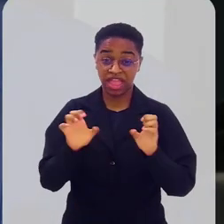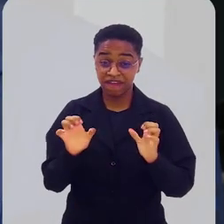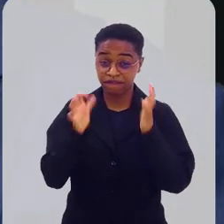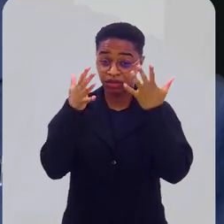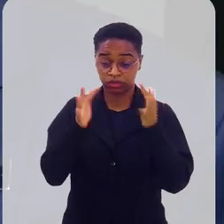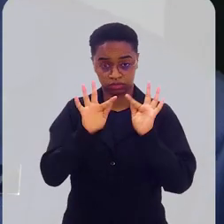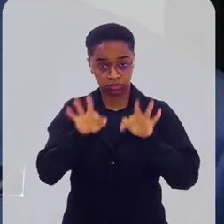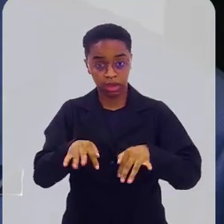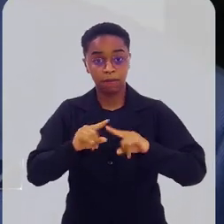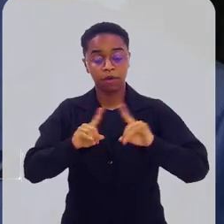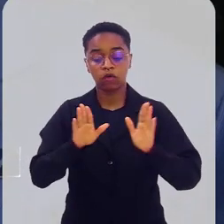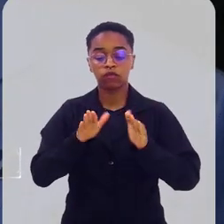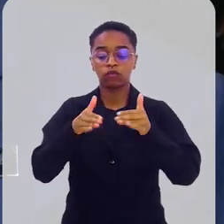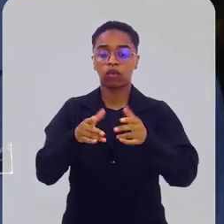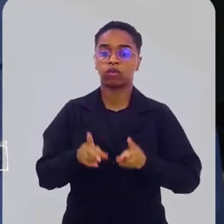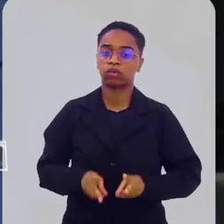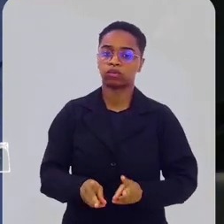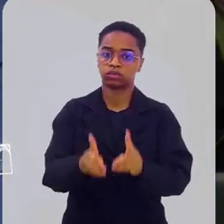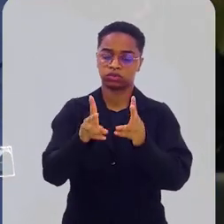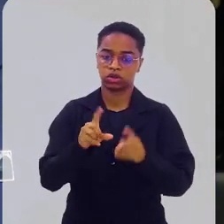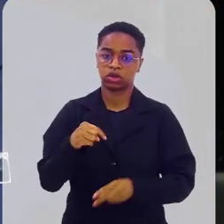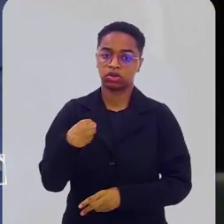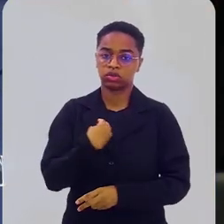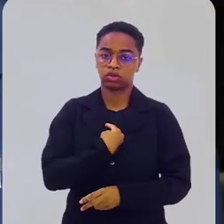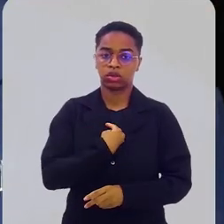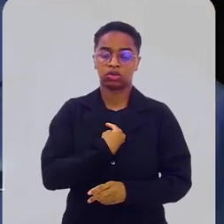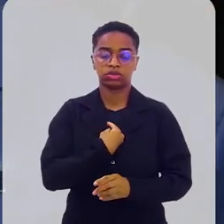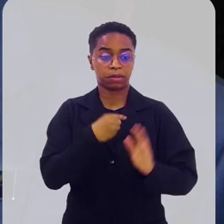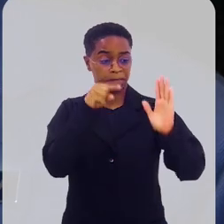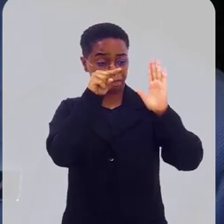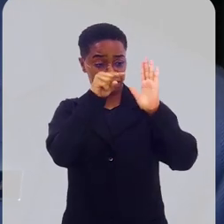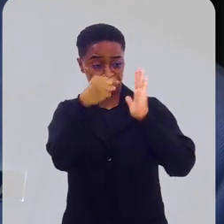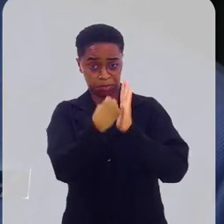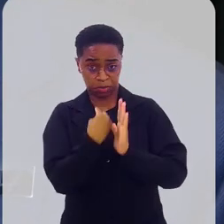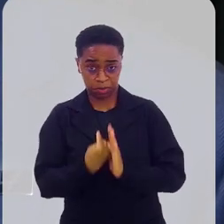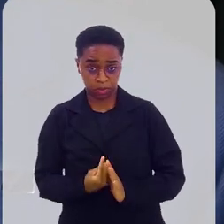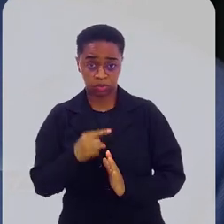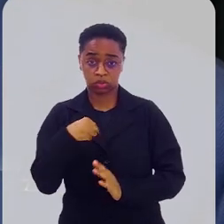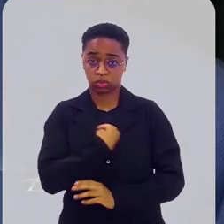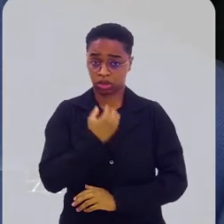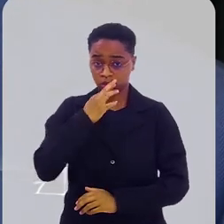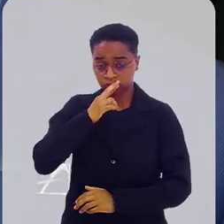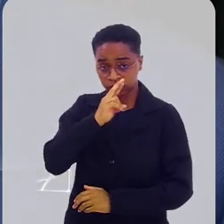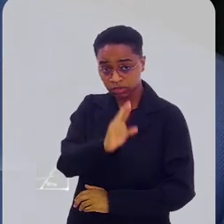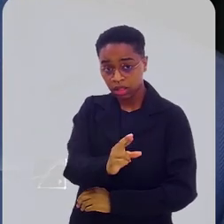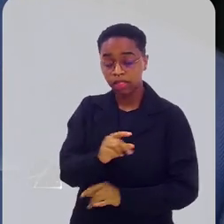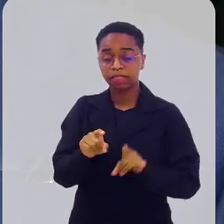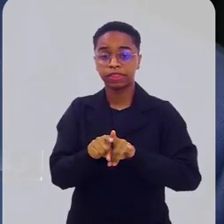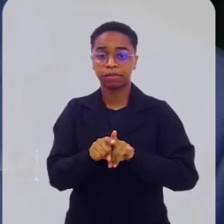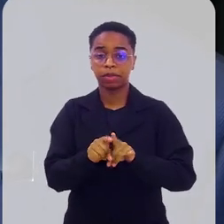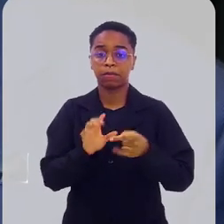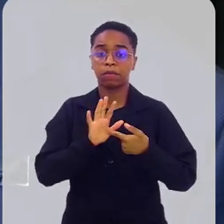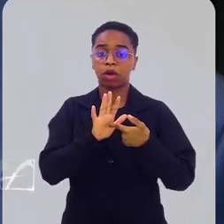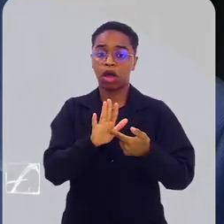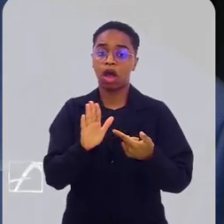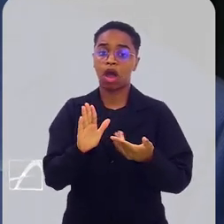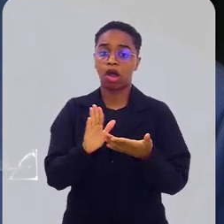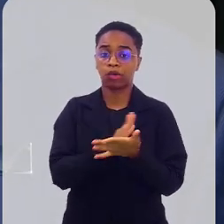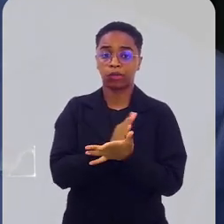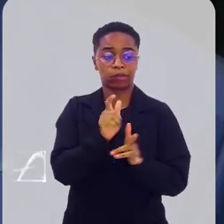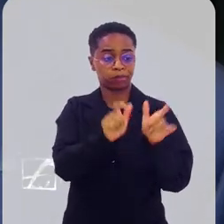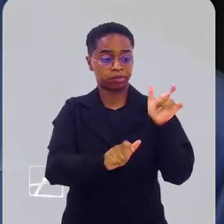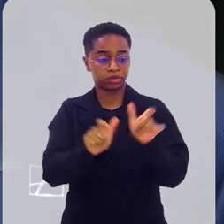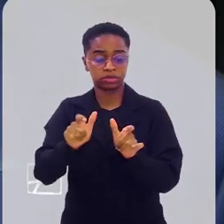mas o fórum continua. Nós vamos responder todas as perguntas, nós vamos trazer alguns atores que estavam querendo